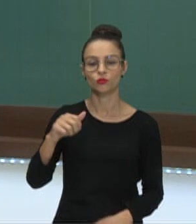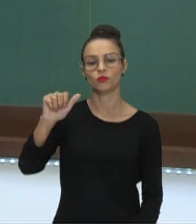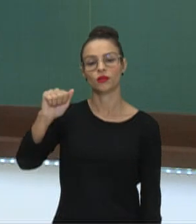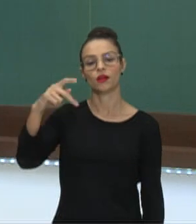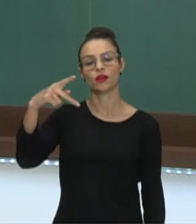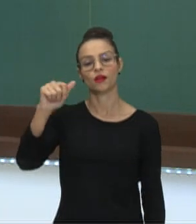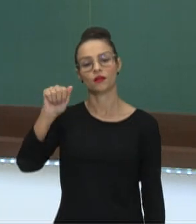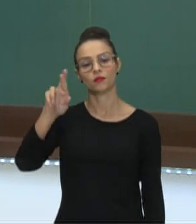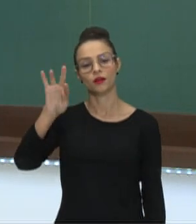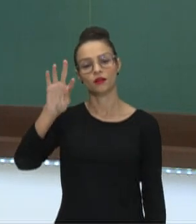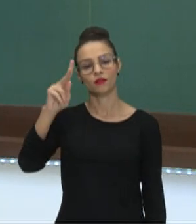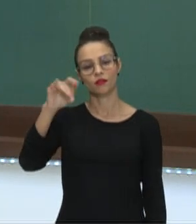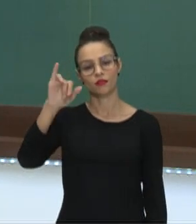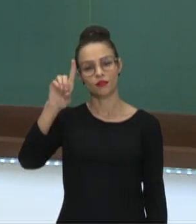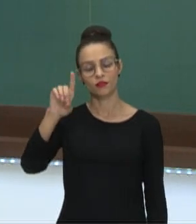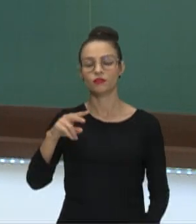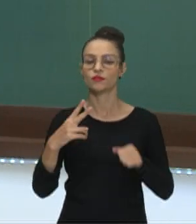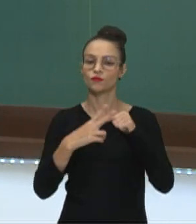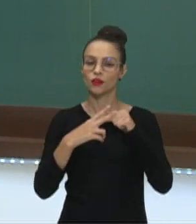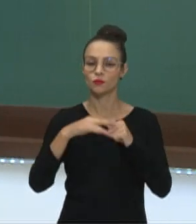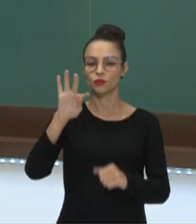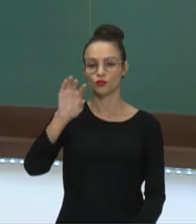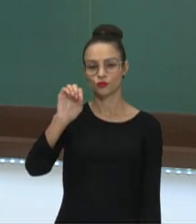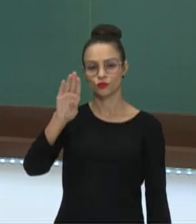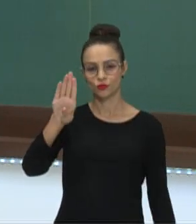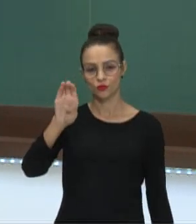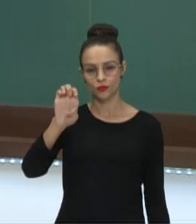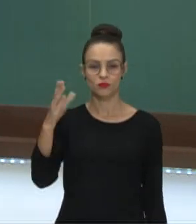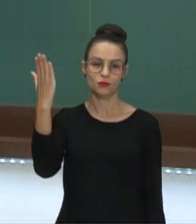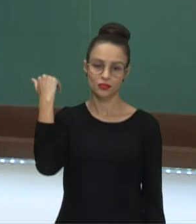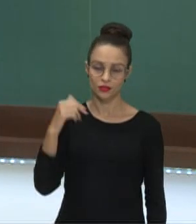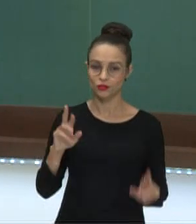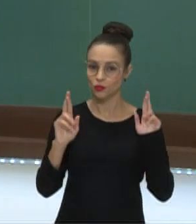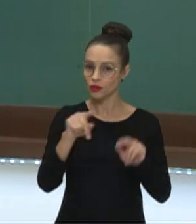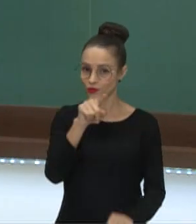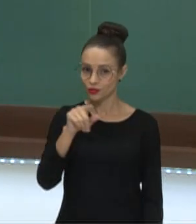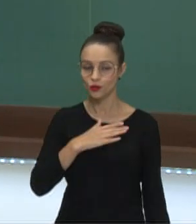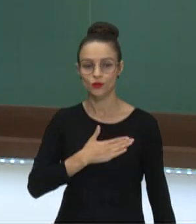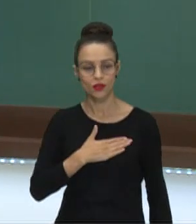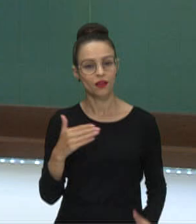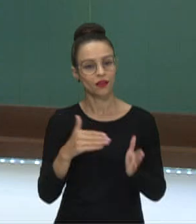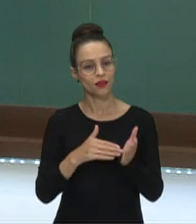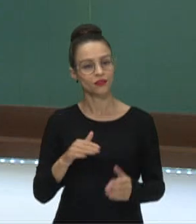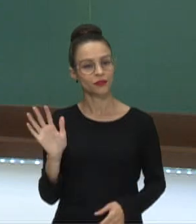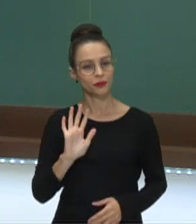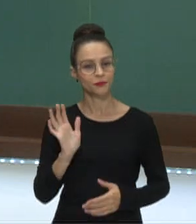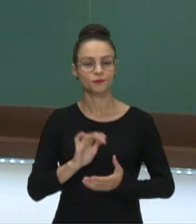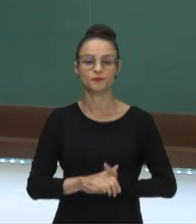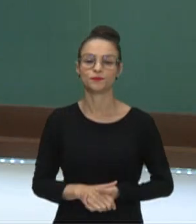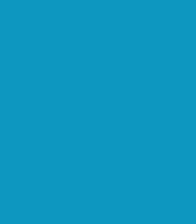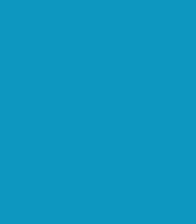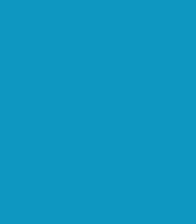apartheid e sobre o verbo to be no passado. Espero que vocês tenham gostado. Até breve!